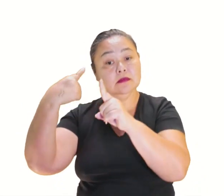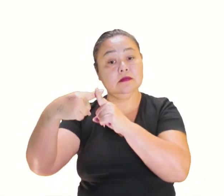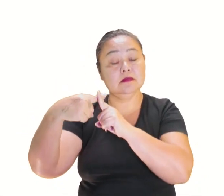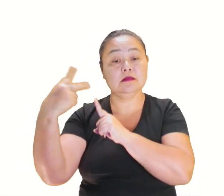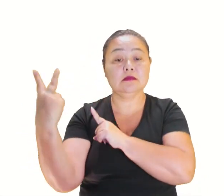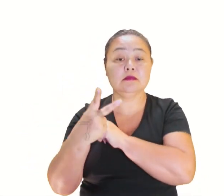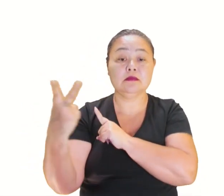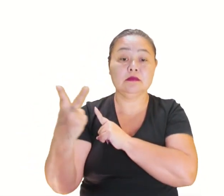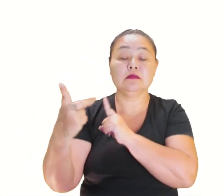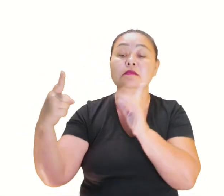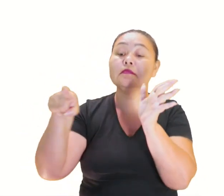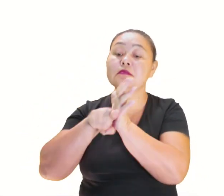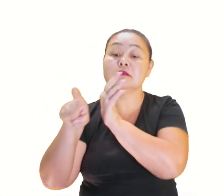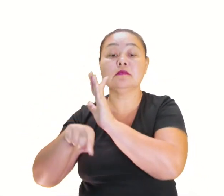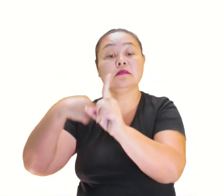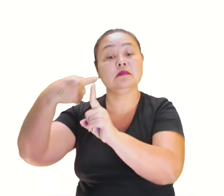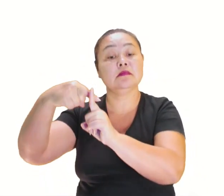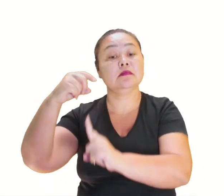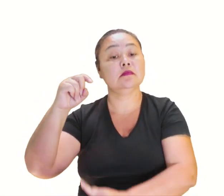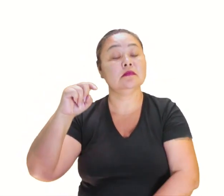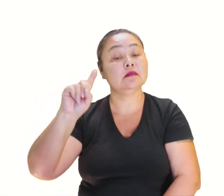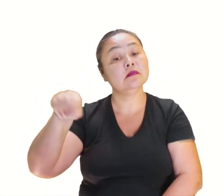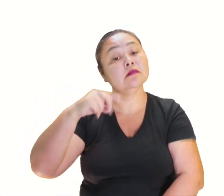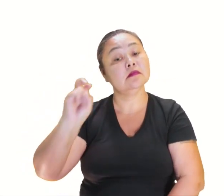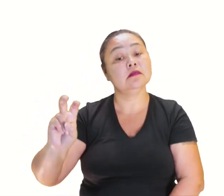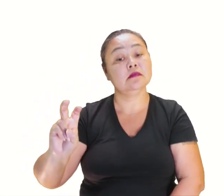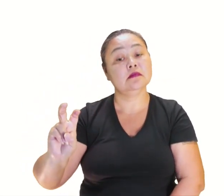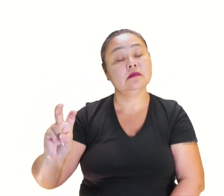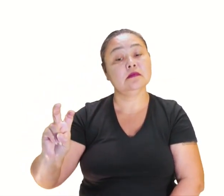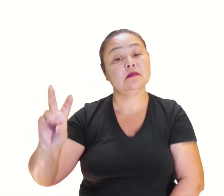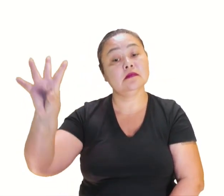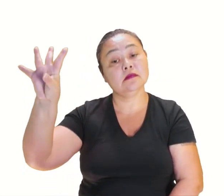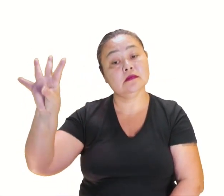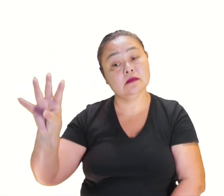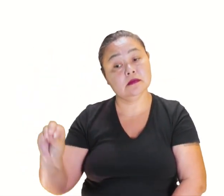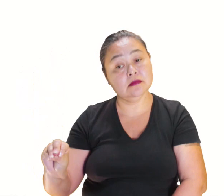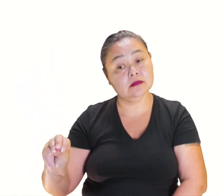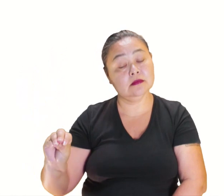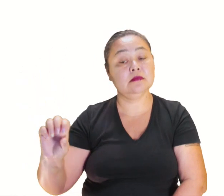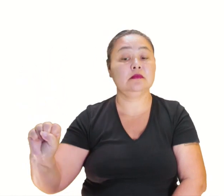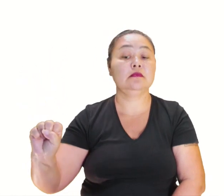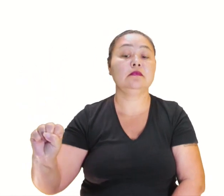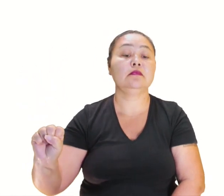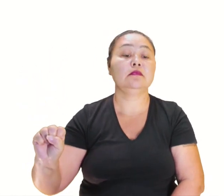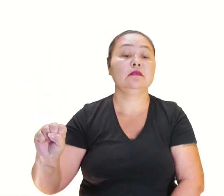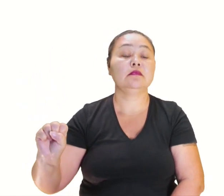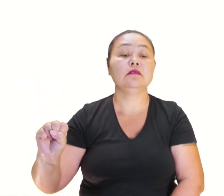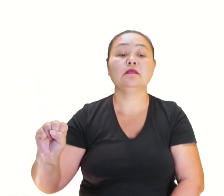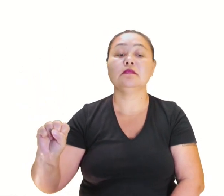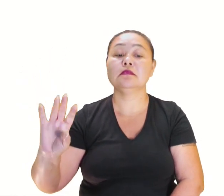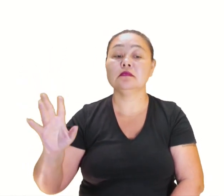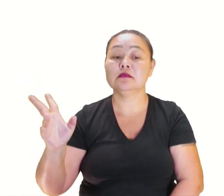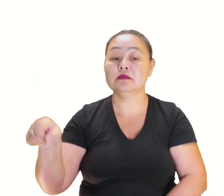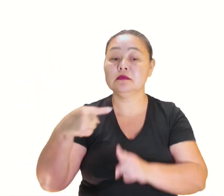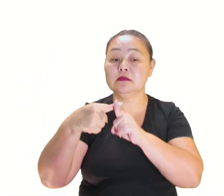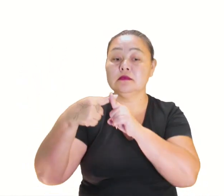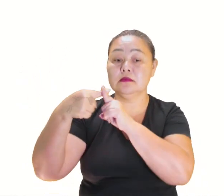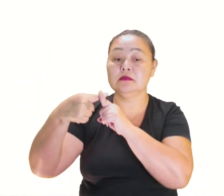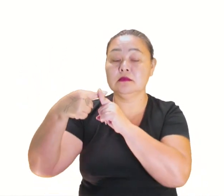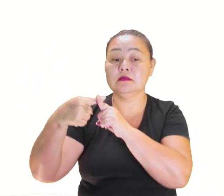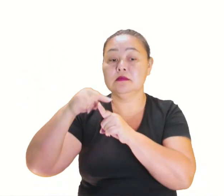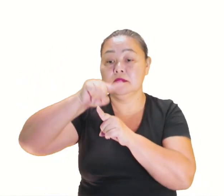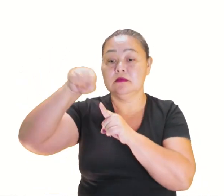podemos resolver aqui, ó, menos com menos? Mais. Mais. 5 vezes 1? 5. 5 mais 8. Resolvendo agora aqui as